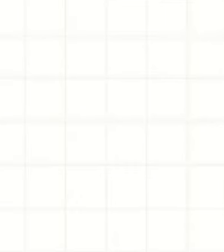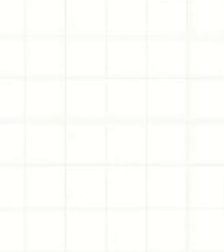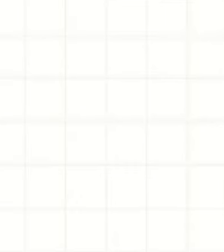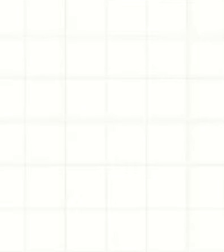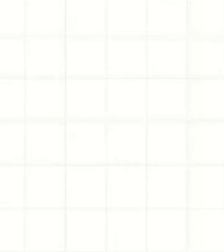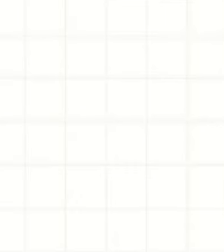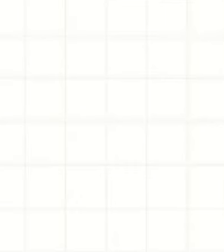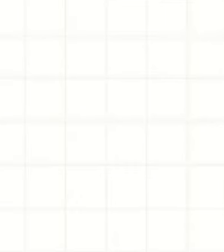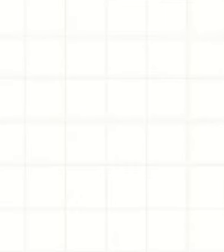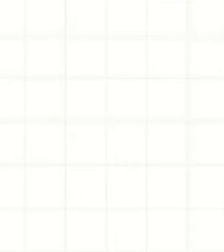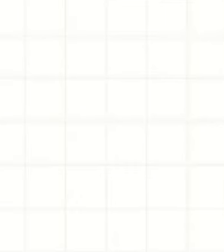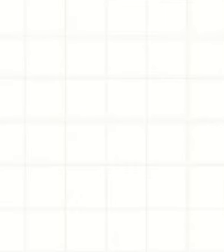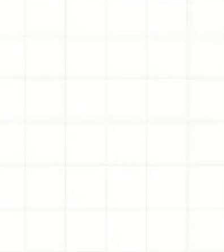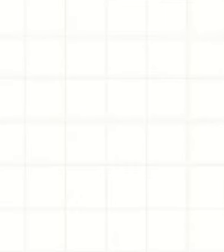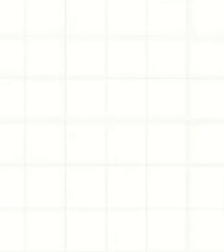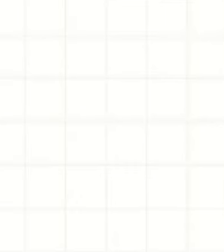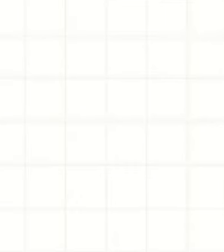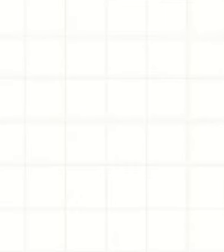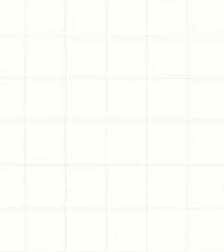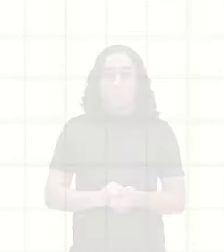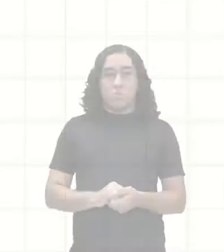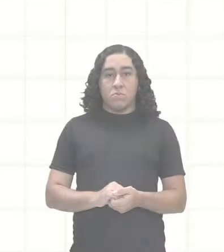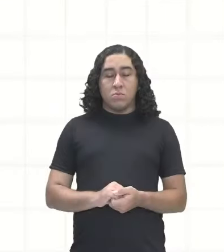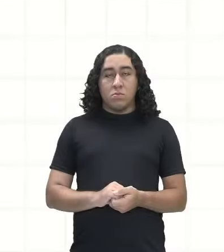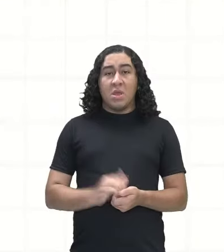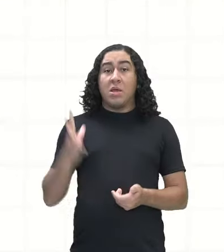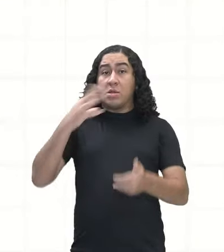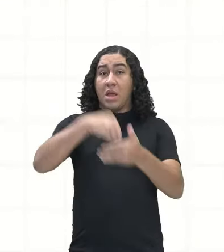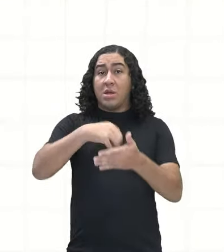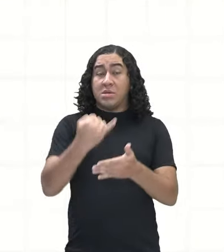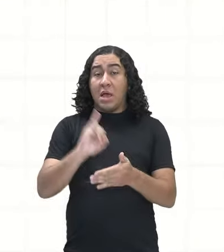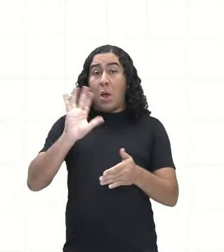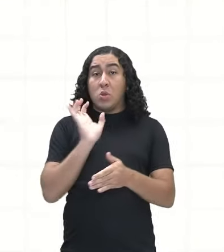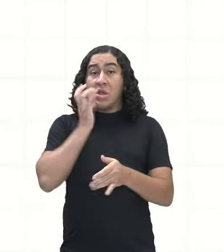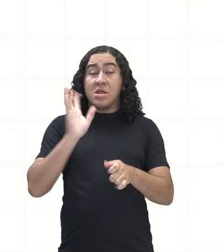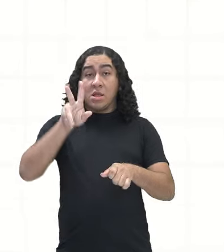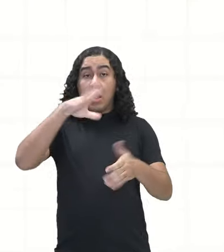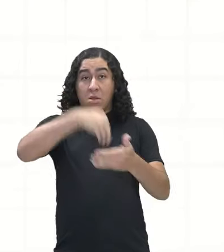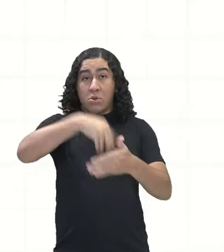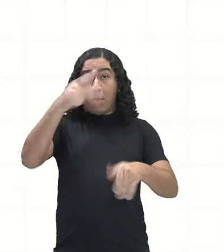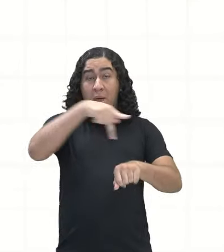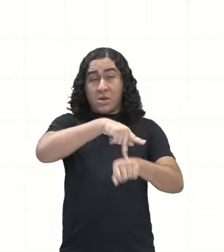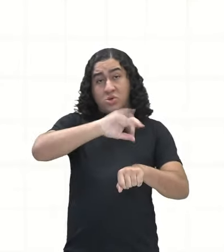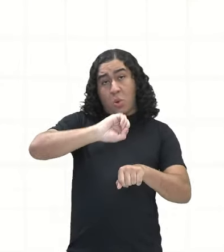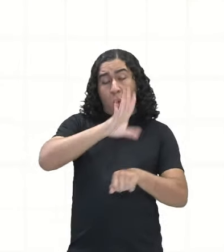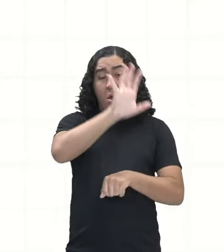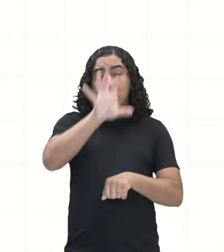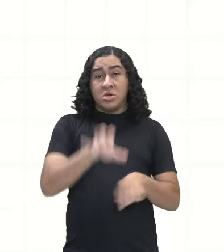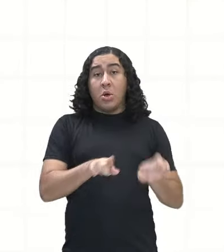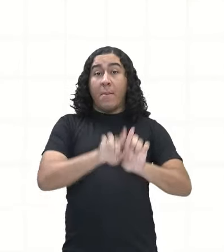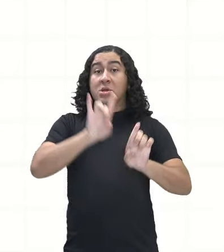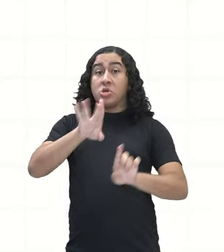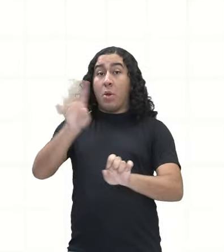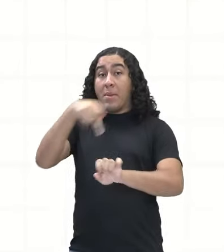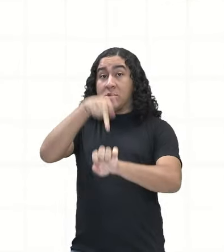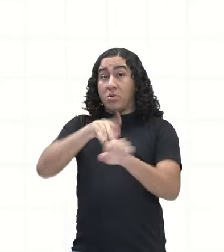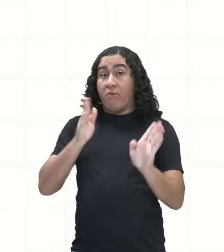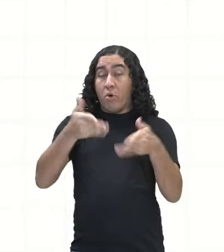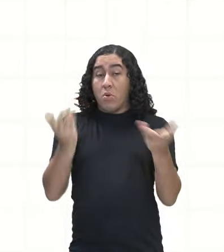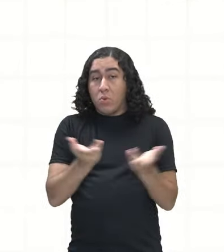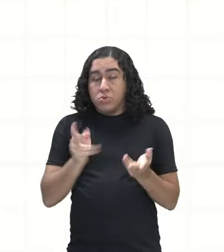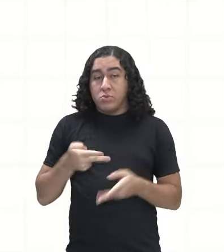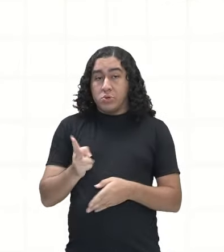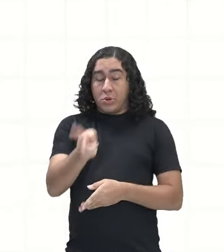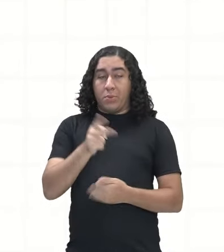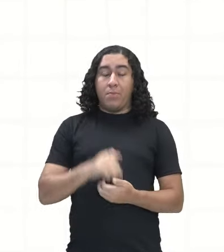dentro de um mesmo estado de uma mesma região mas eu vou tratar sempre aqui de migração entre países nesse momento tá bom Dando continuidade